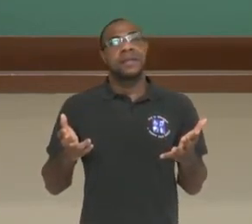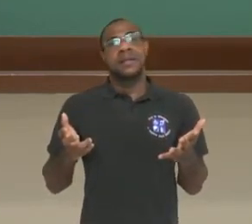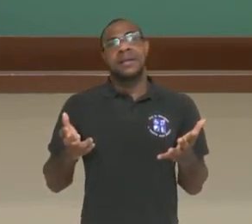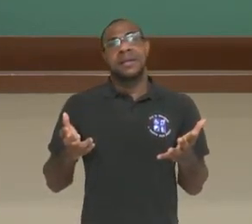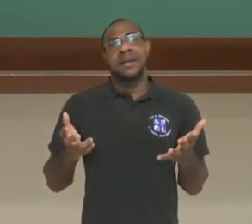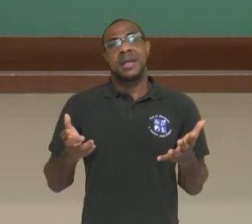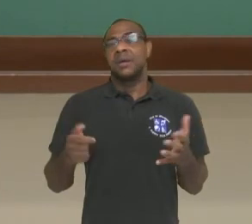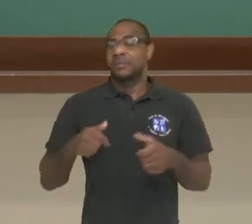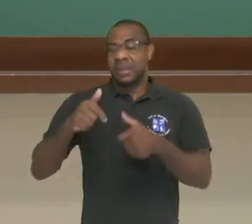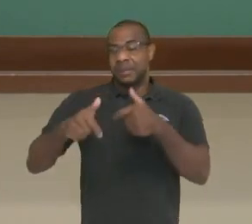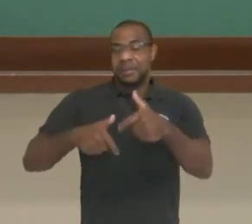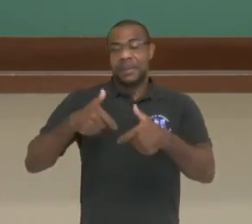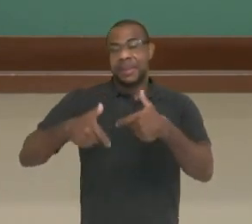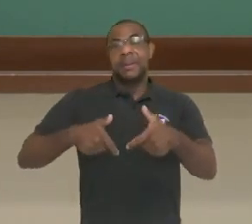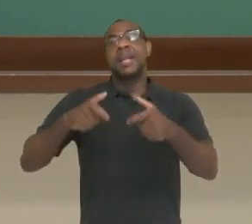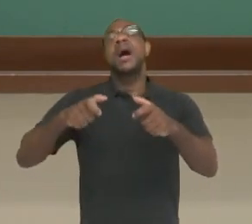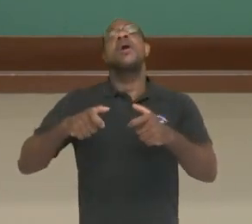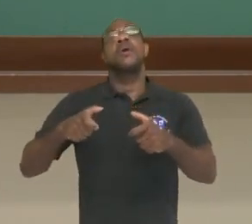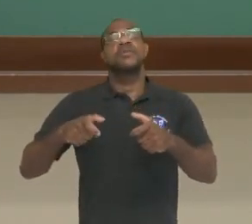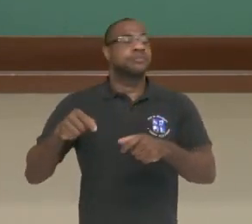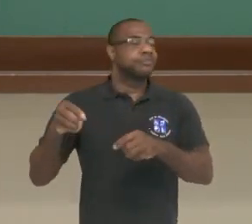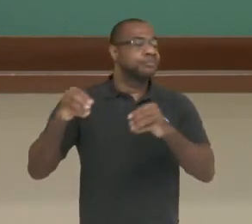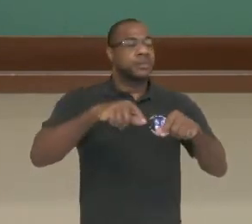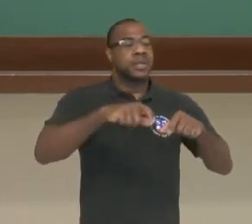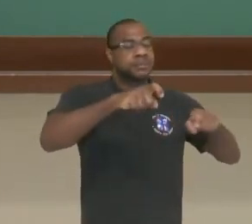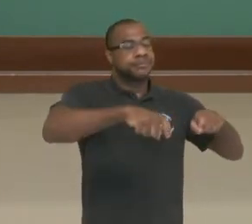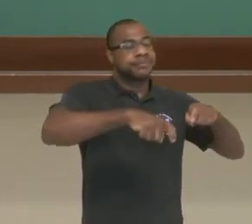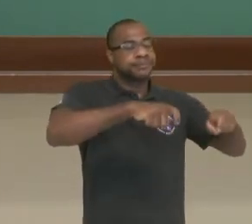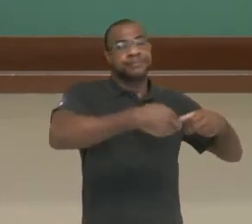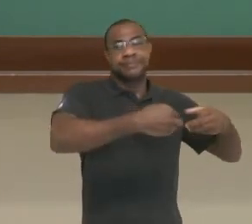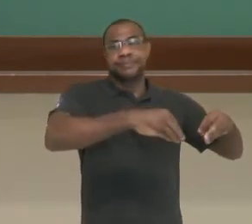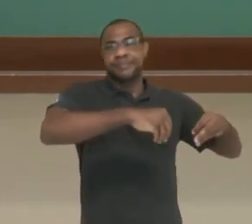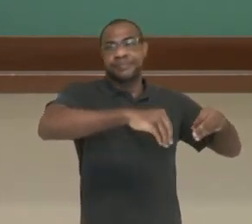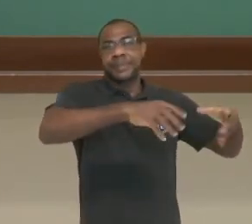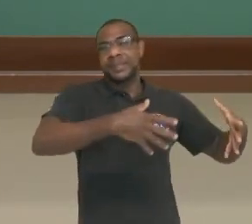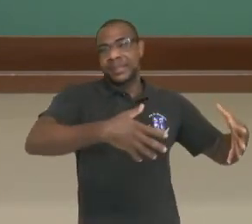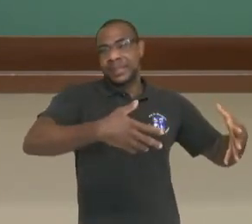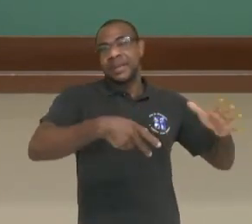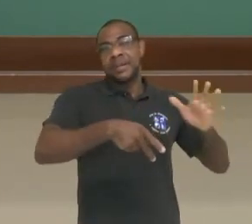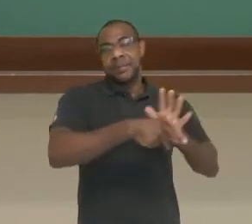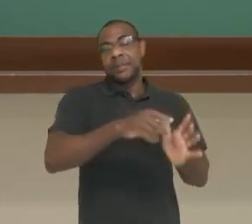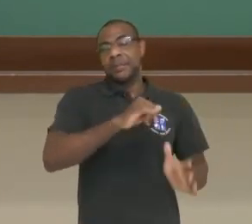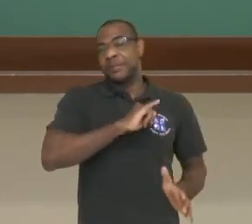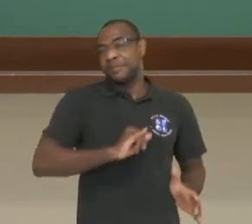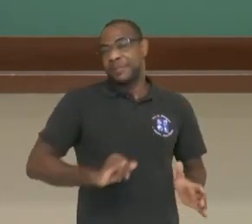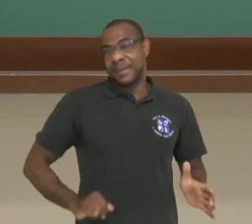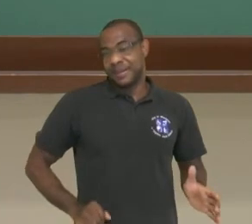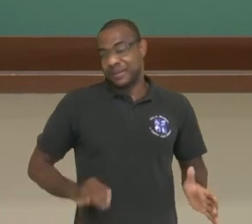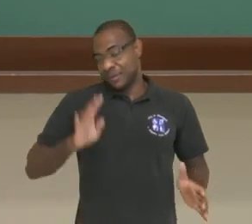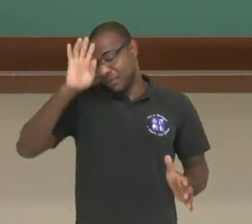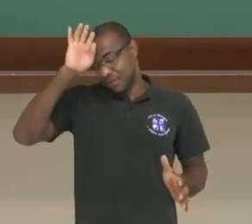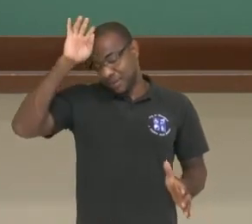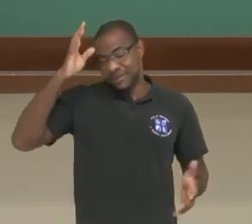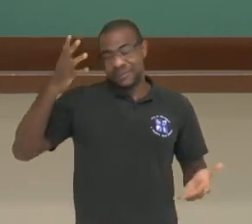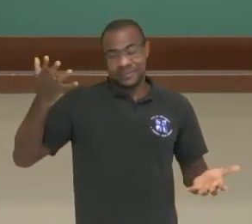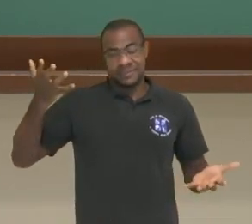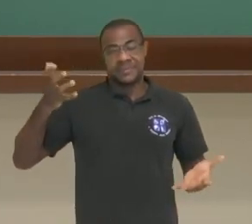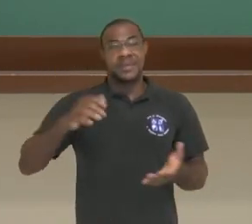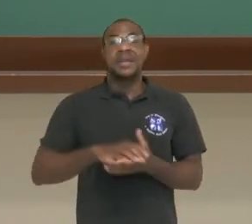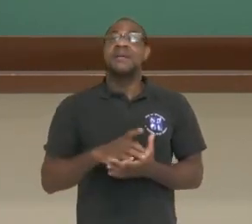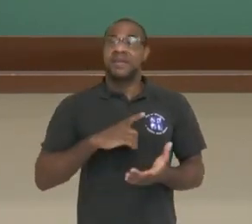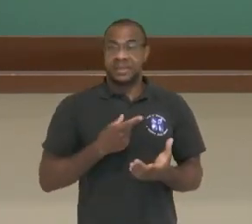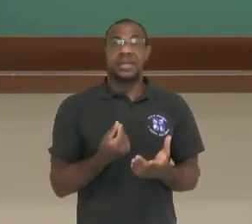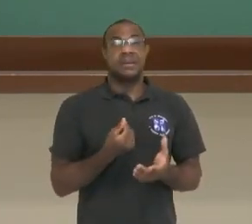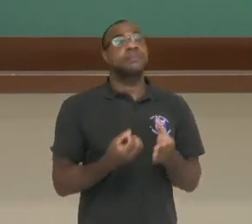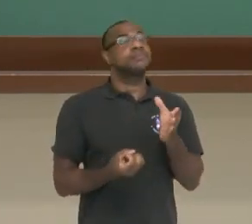na agricultura estatal, na agricultura das terras públicas do Império Romano, do imperador, que vai gerar